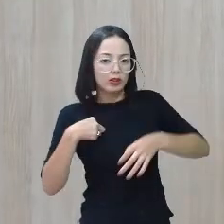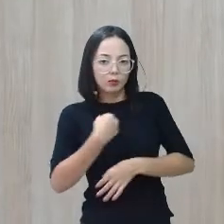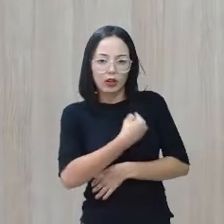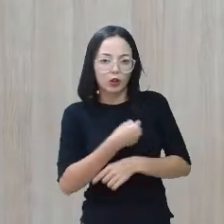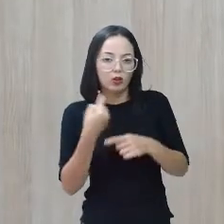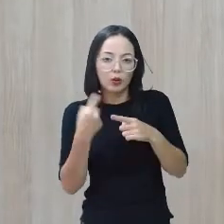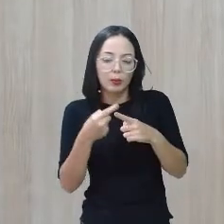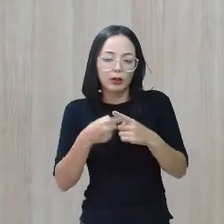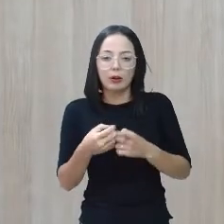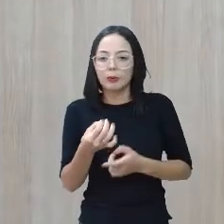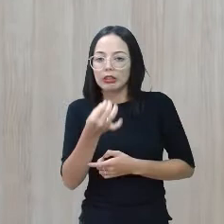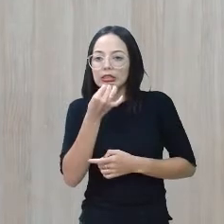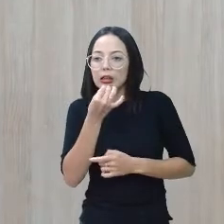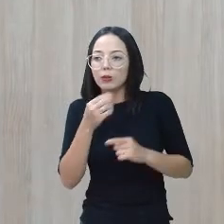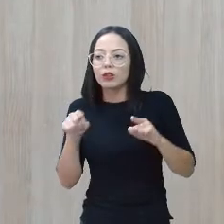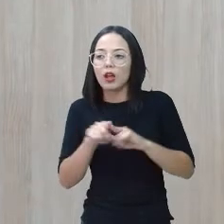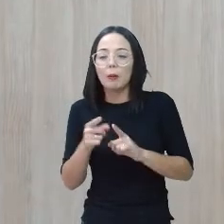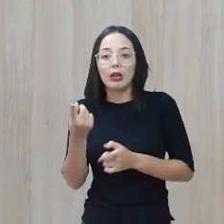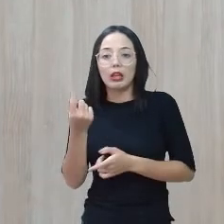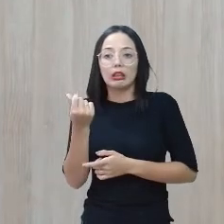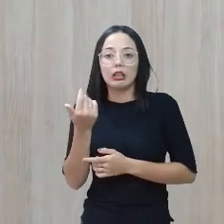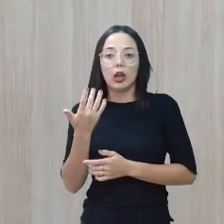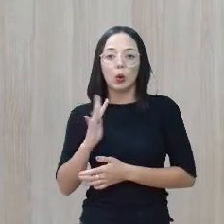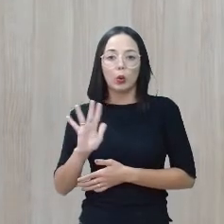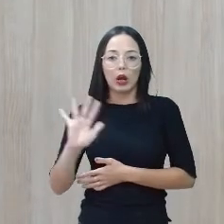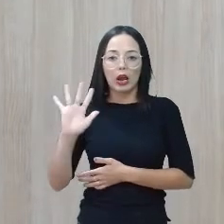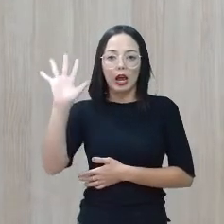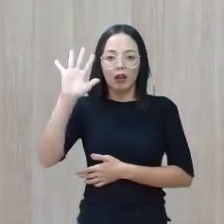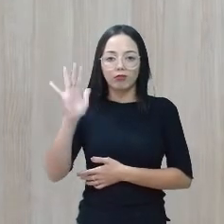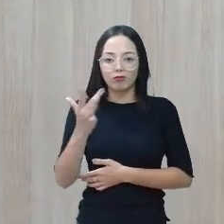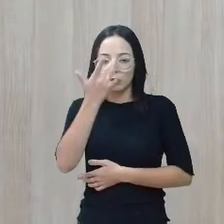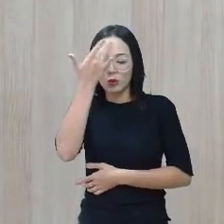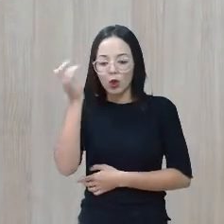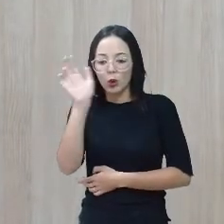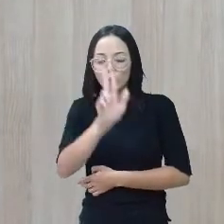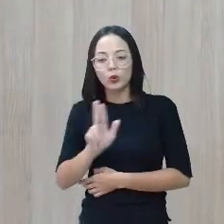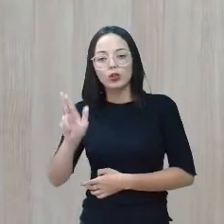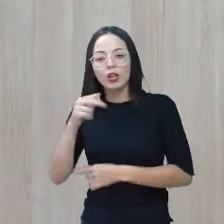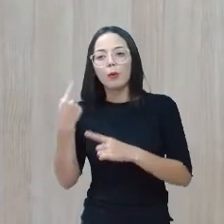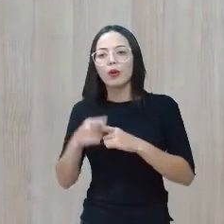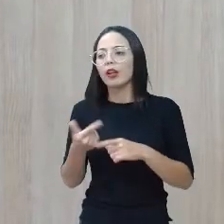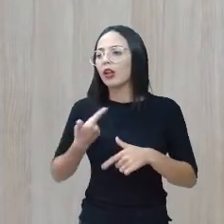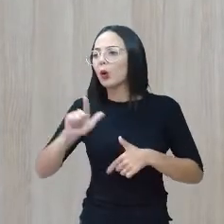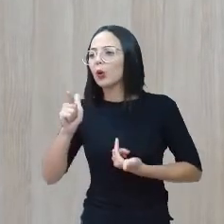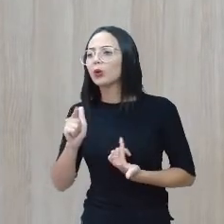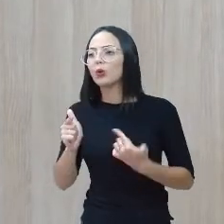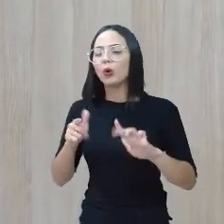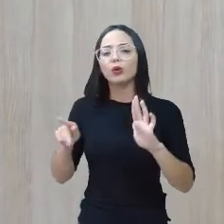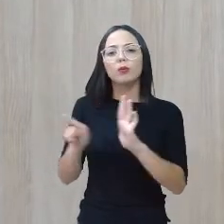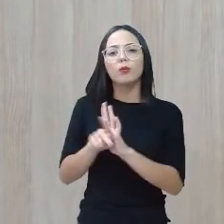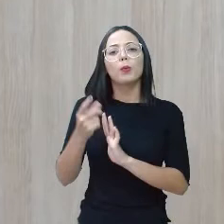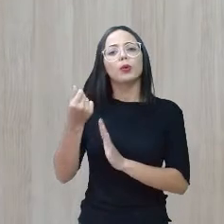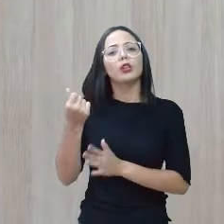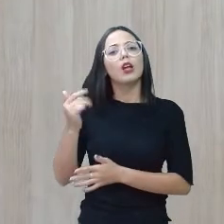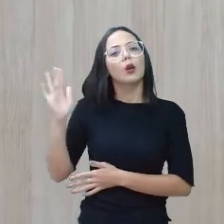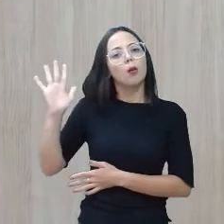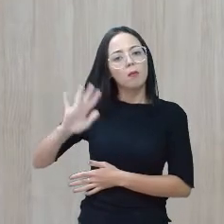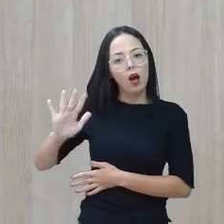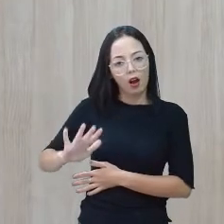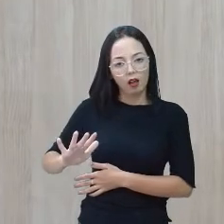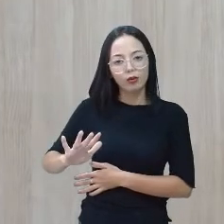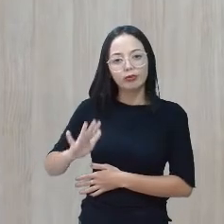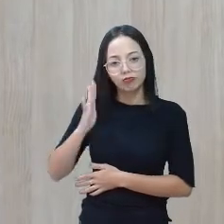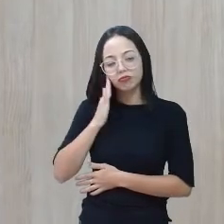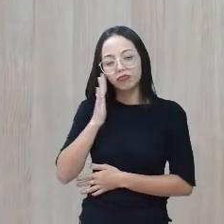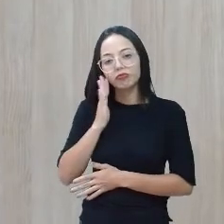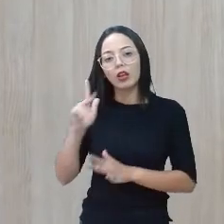porque ele também encarece, o valor é mais alto, né, para quem vai usar, se a gente tem outros métodos que são de valor mais